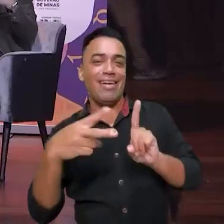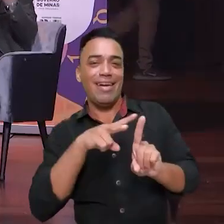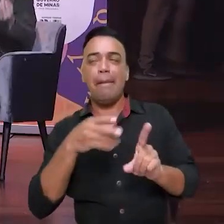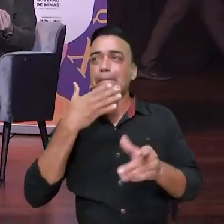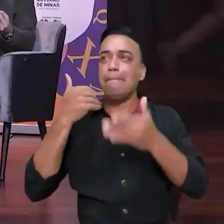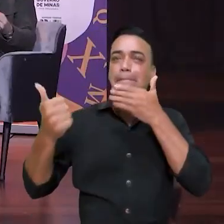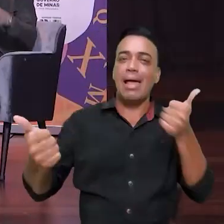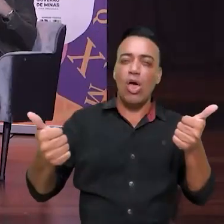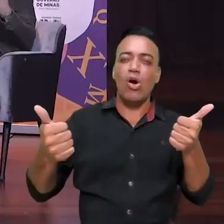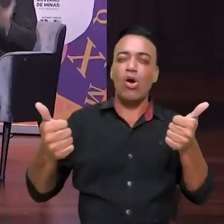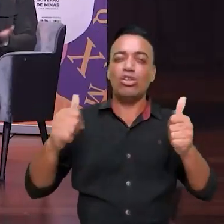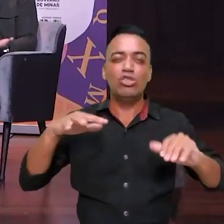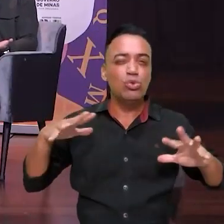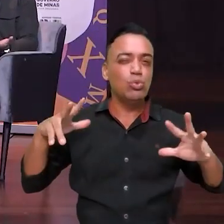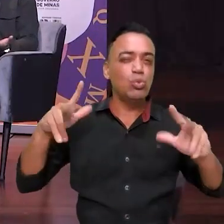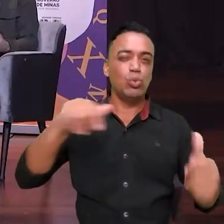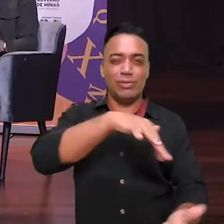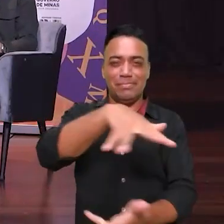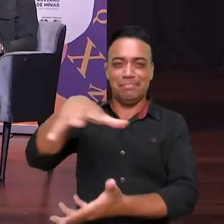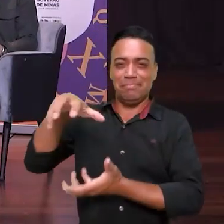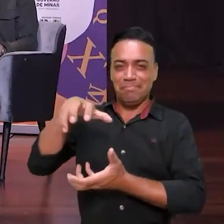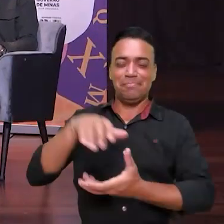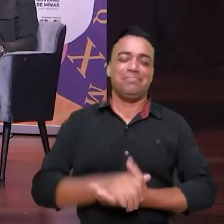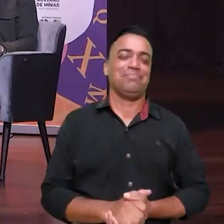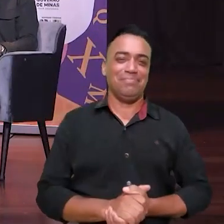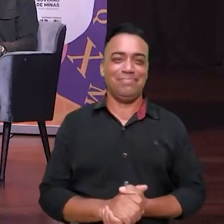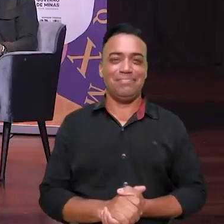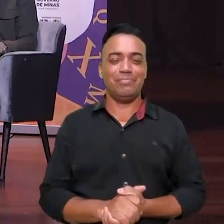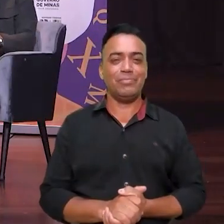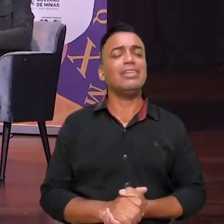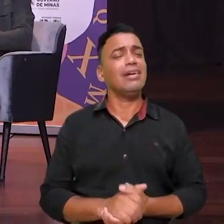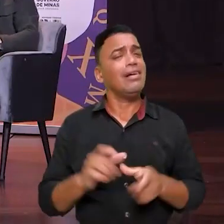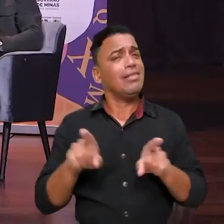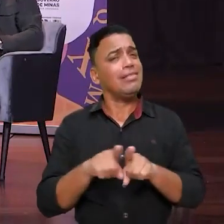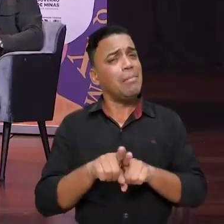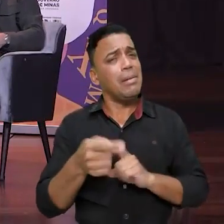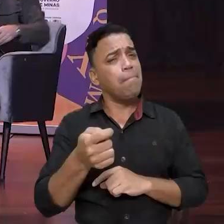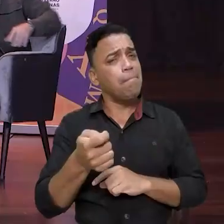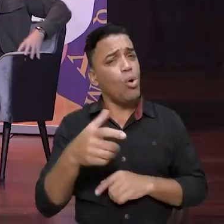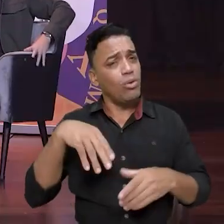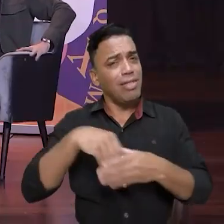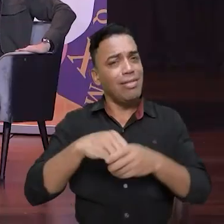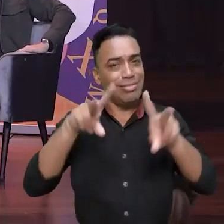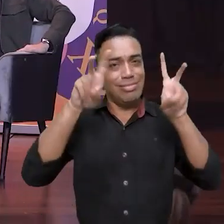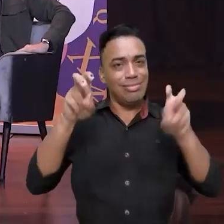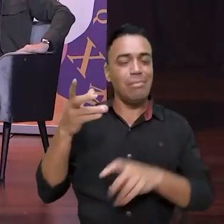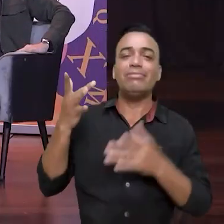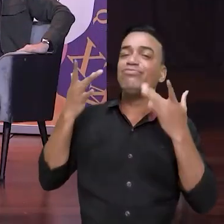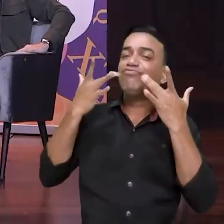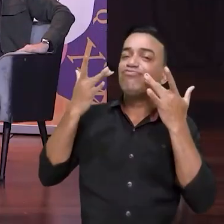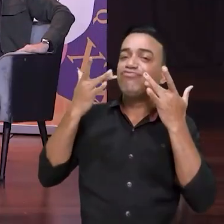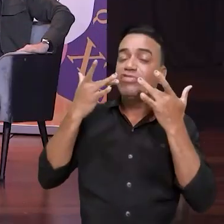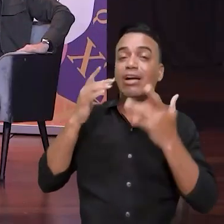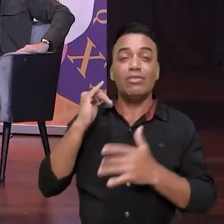um pouco melhor, sobre todas as coisas, né? E ainda um pouquinho aqui no teatro, você